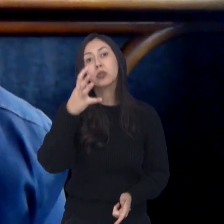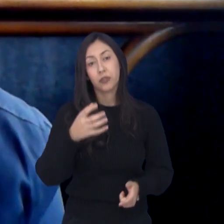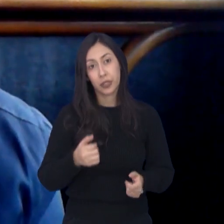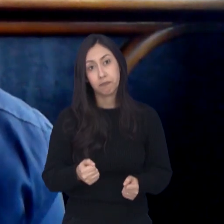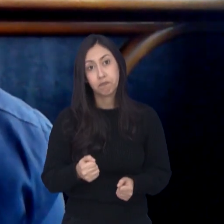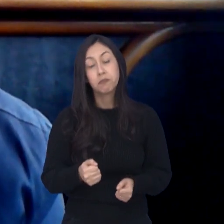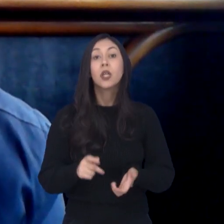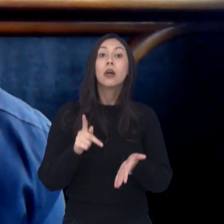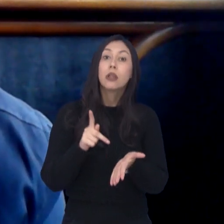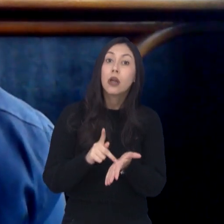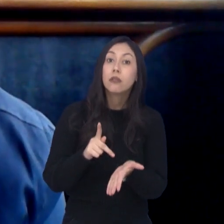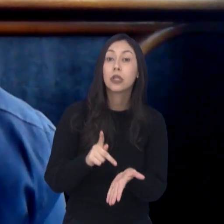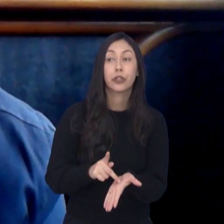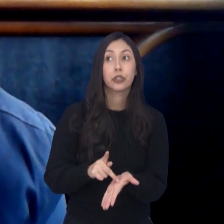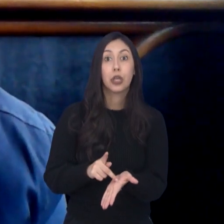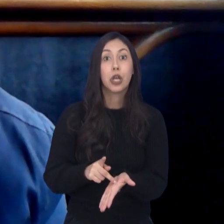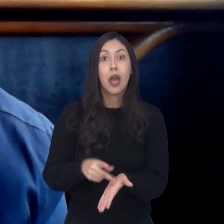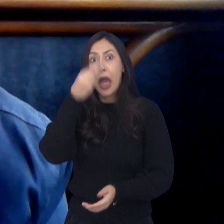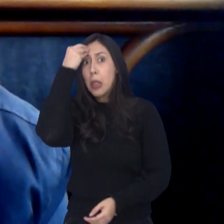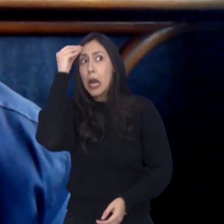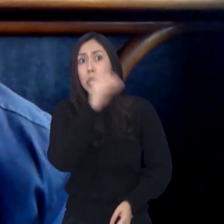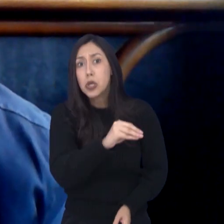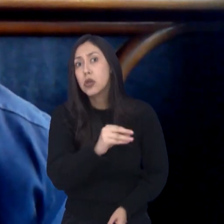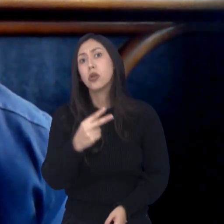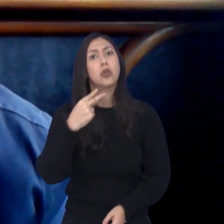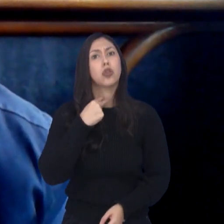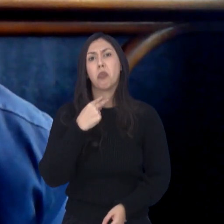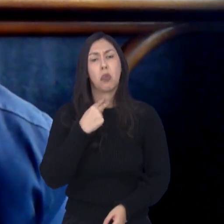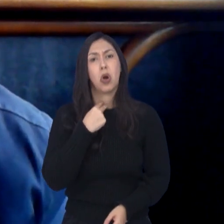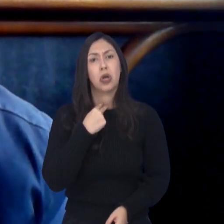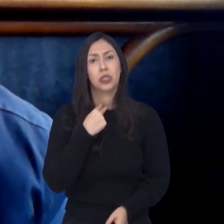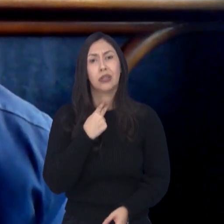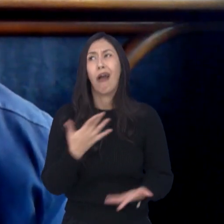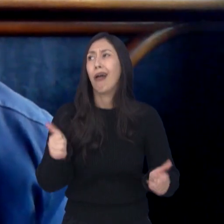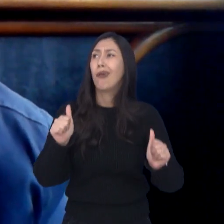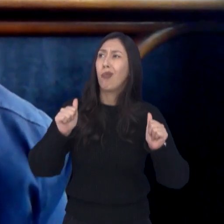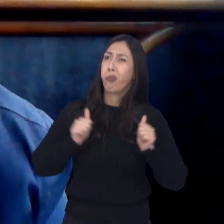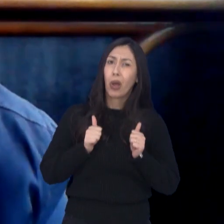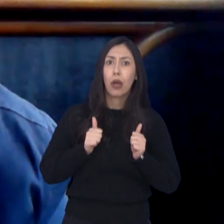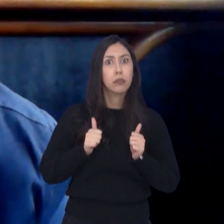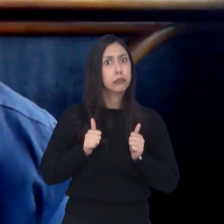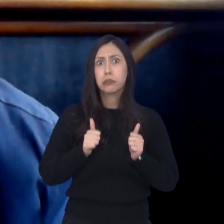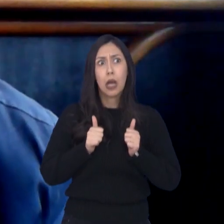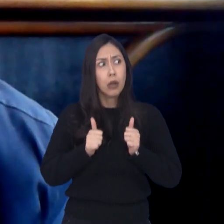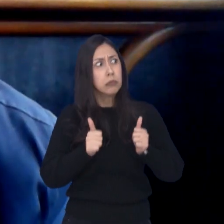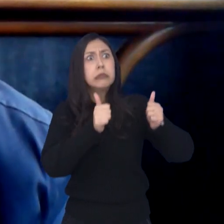Na verdade, nós não podemos desistir e ficar numa apatia total. Isso não é